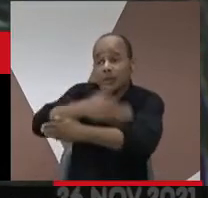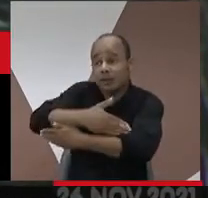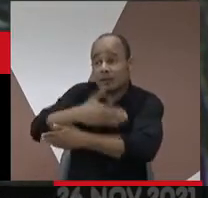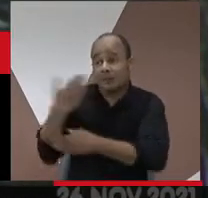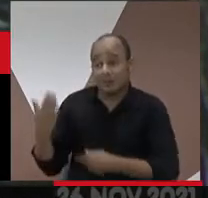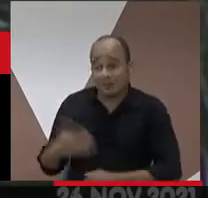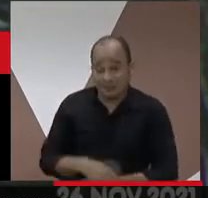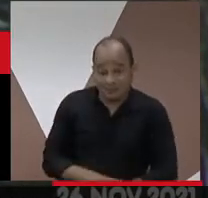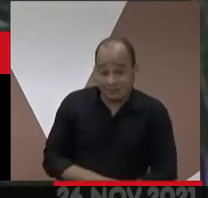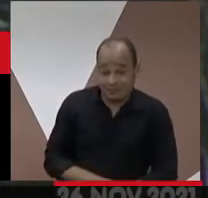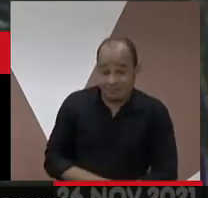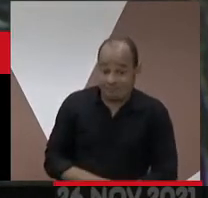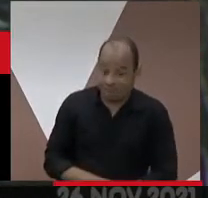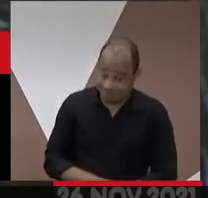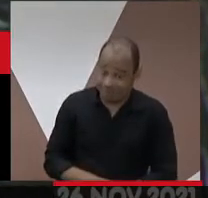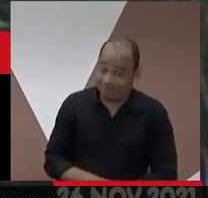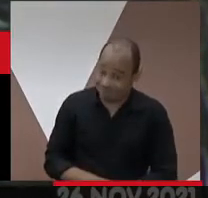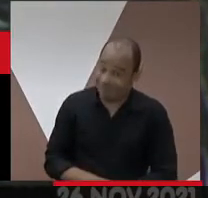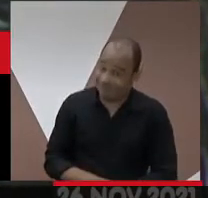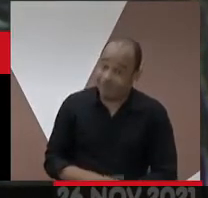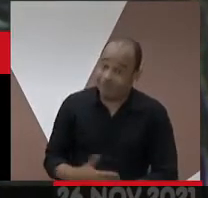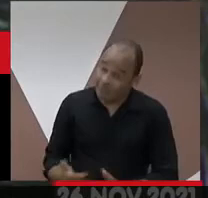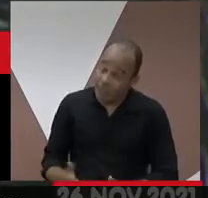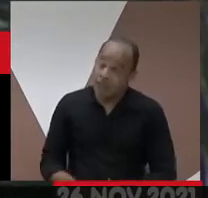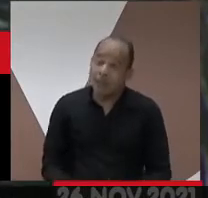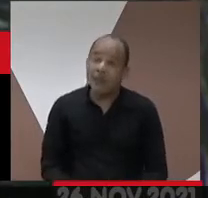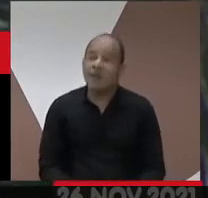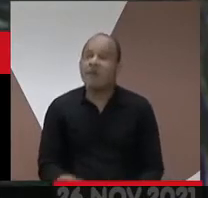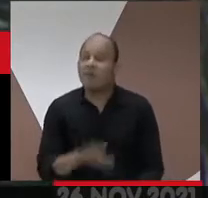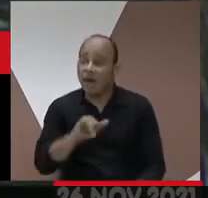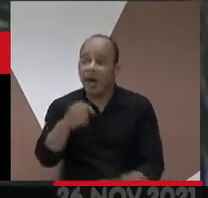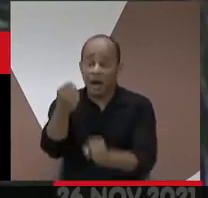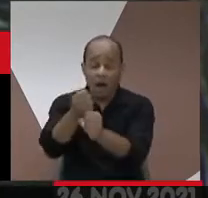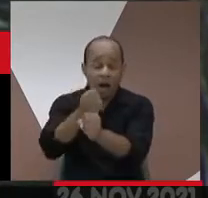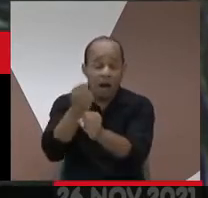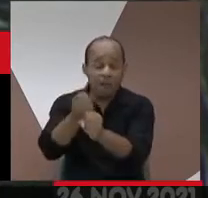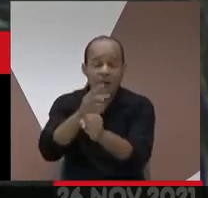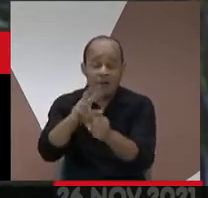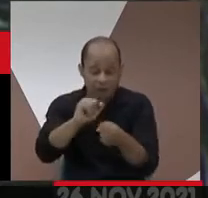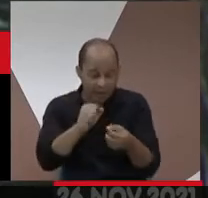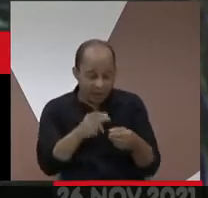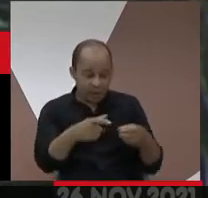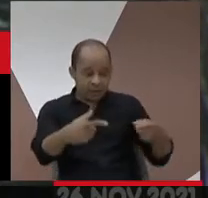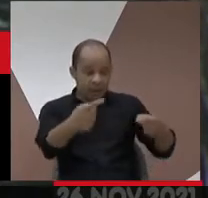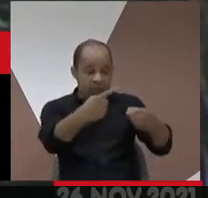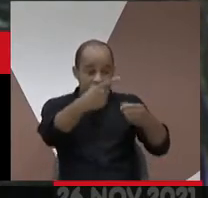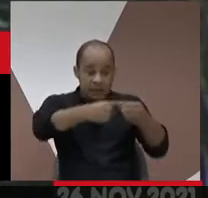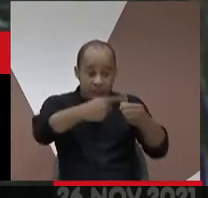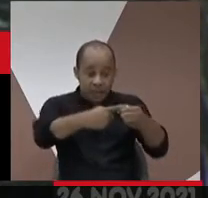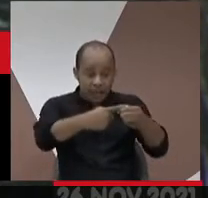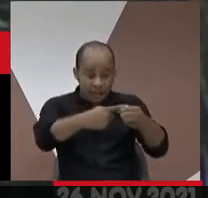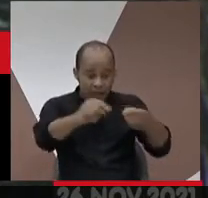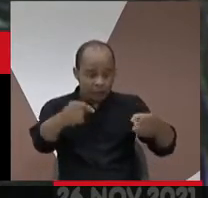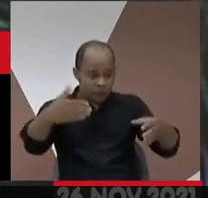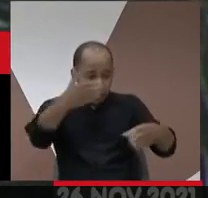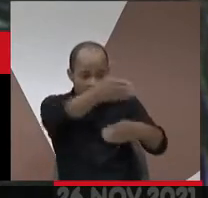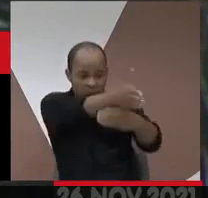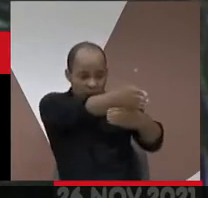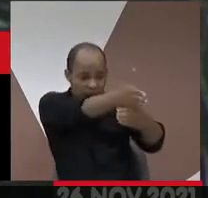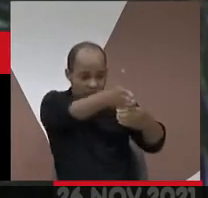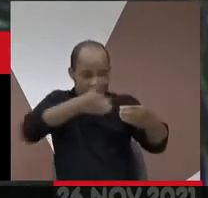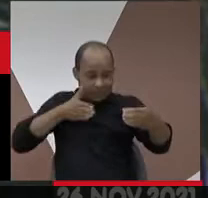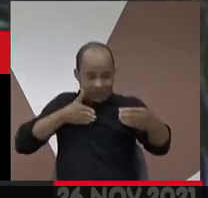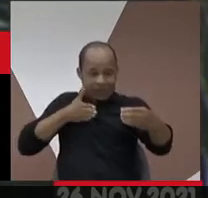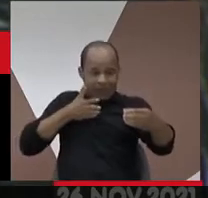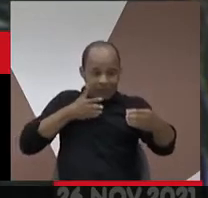Não, né? Então, é uma obra que vai dividir a nossa cidade ao meio e vai atingir 16 bairros.